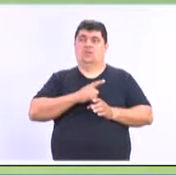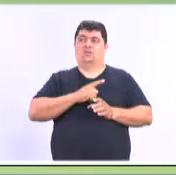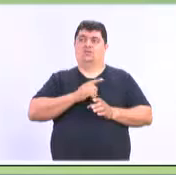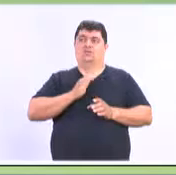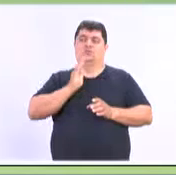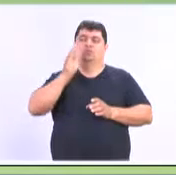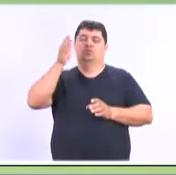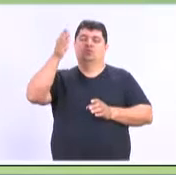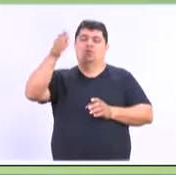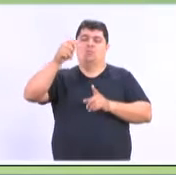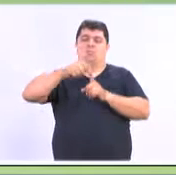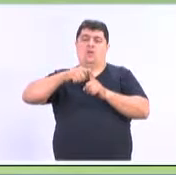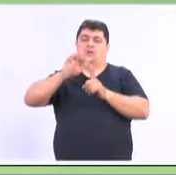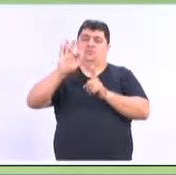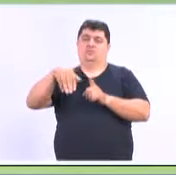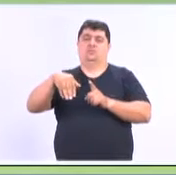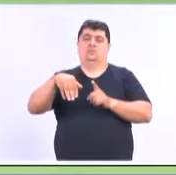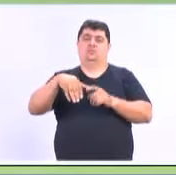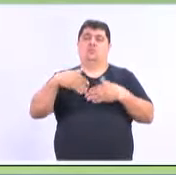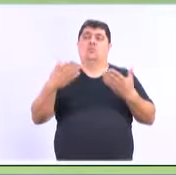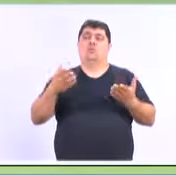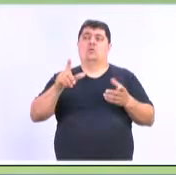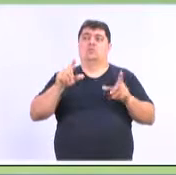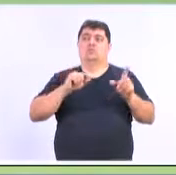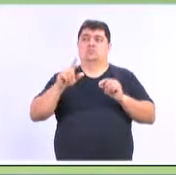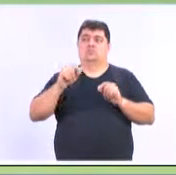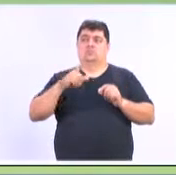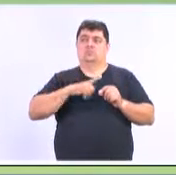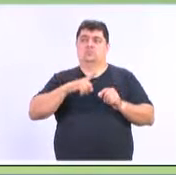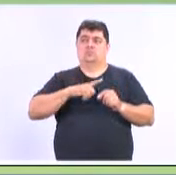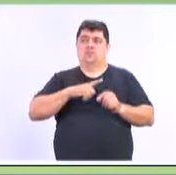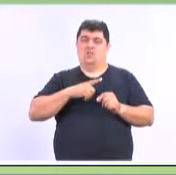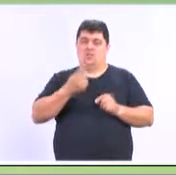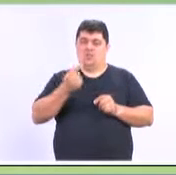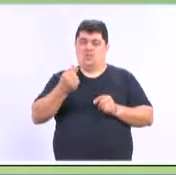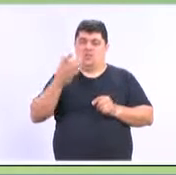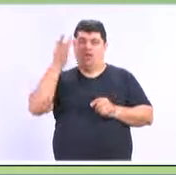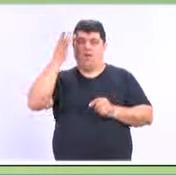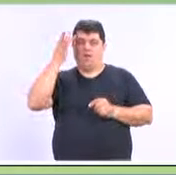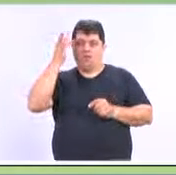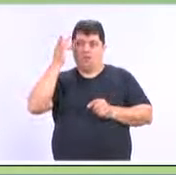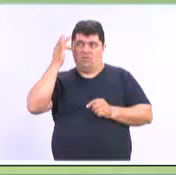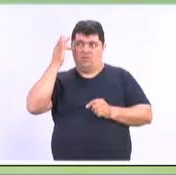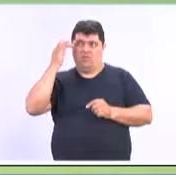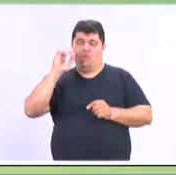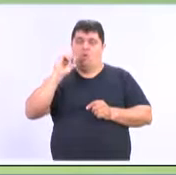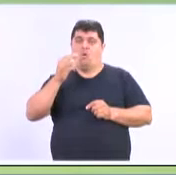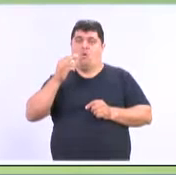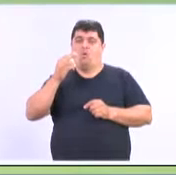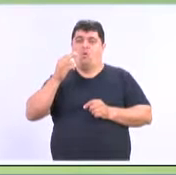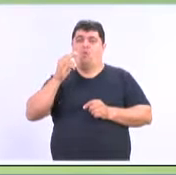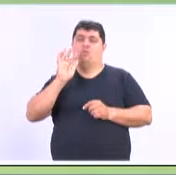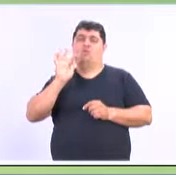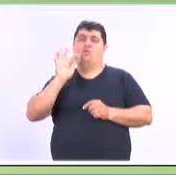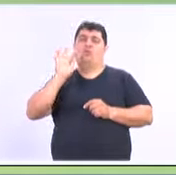do mês? Qual que é melhor? Ter um valor a receber amanhã ou no final do